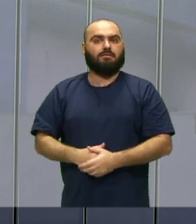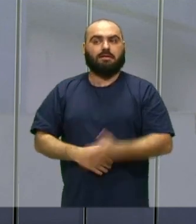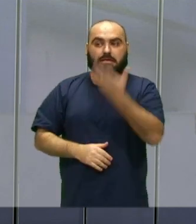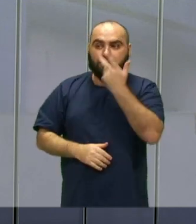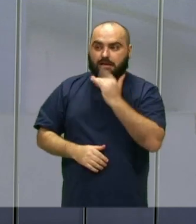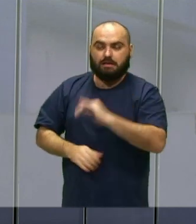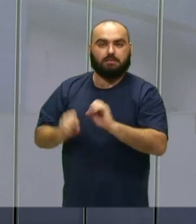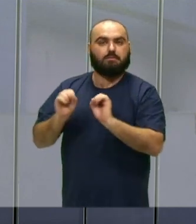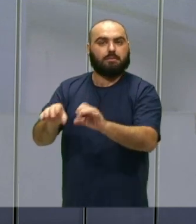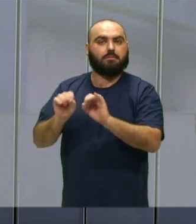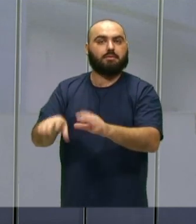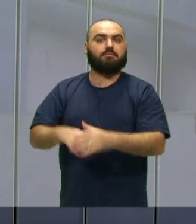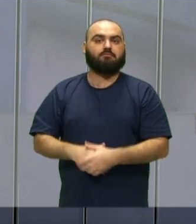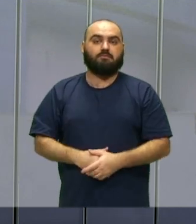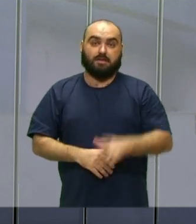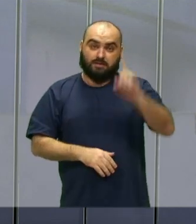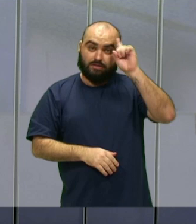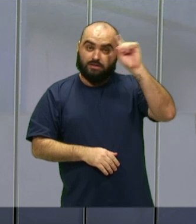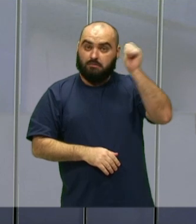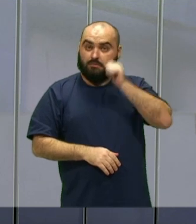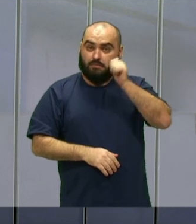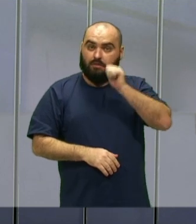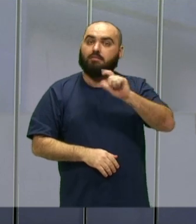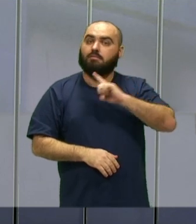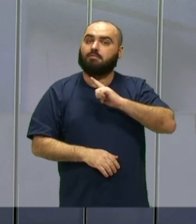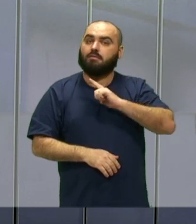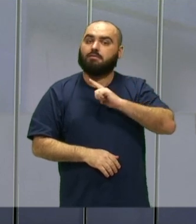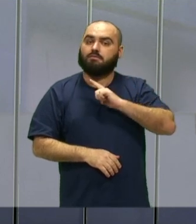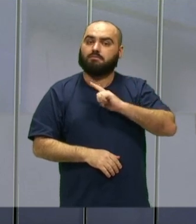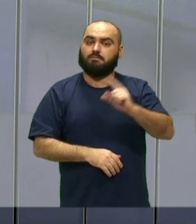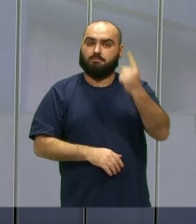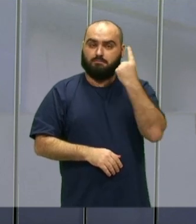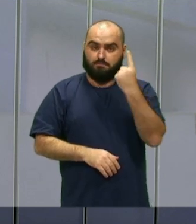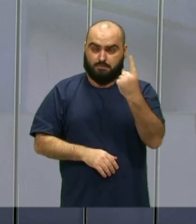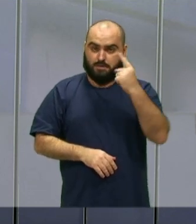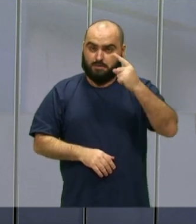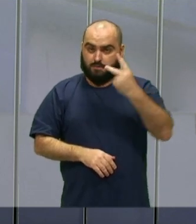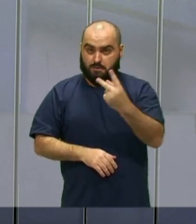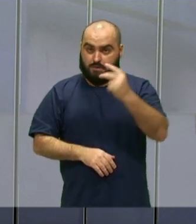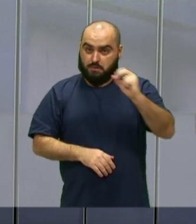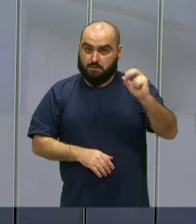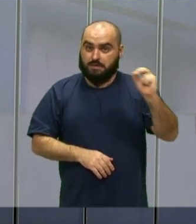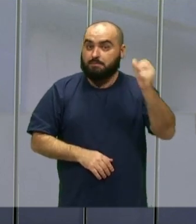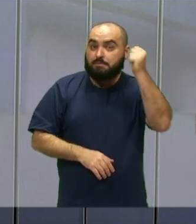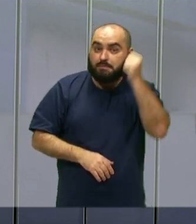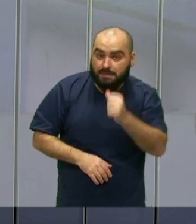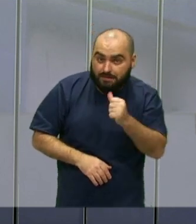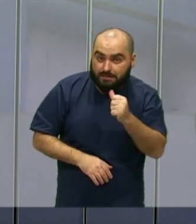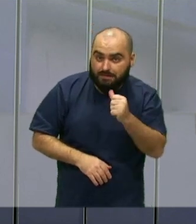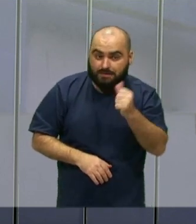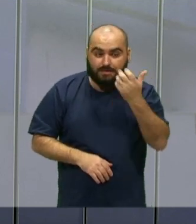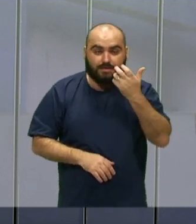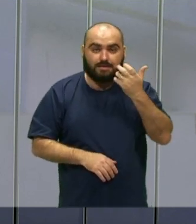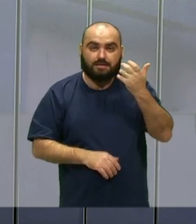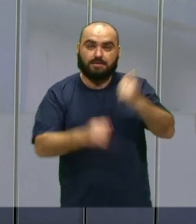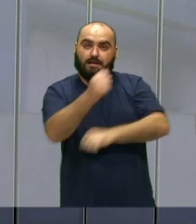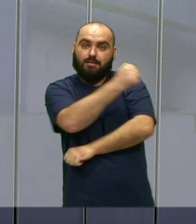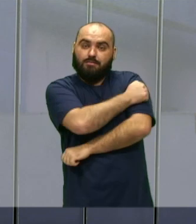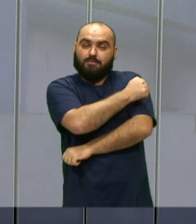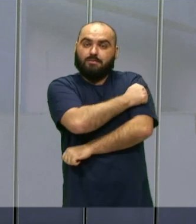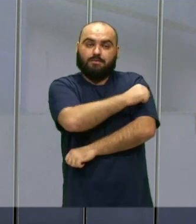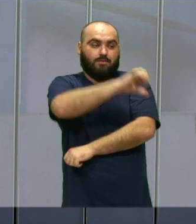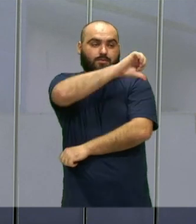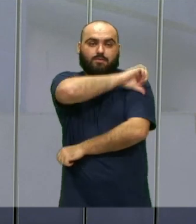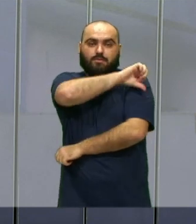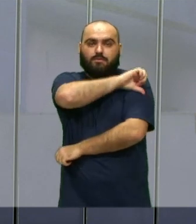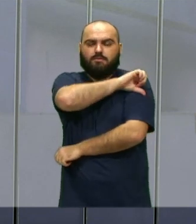crianças. Recentemente, agora no Dia das Mulheres, nós trouxemos 1.200 meninas da rede pública dos 9º anos, que ficam